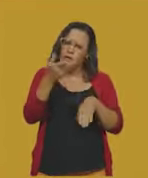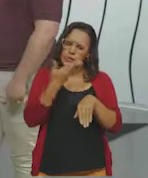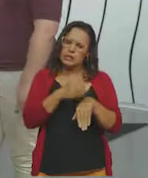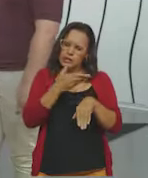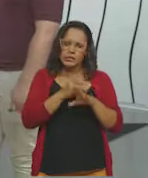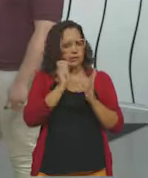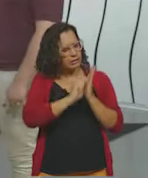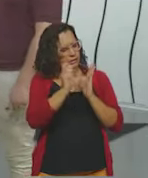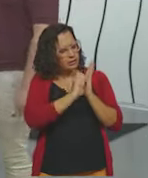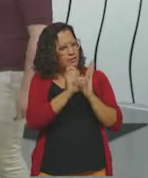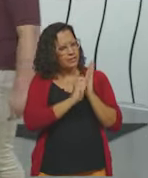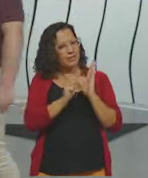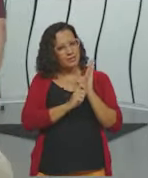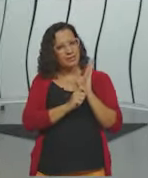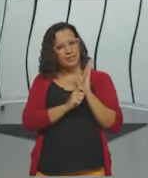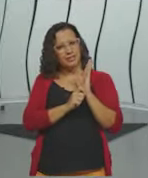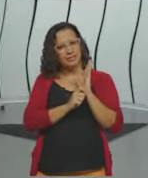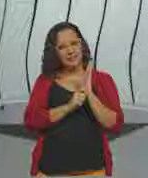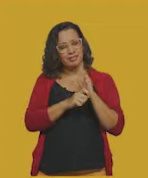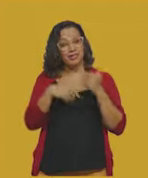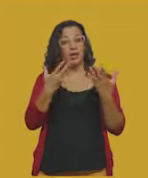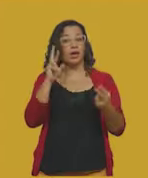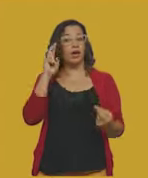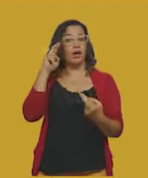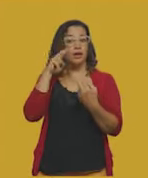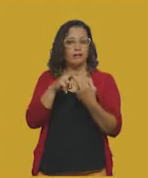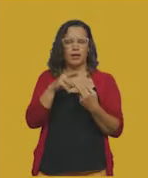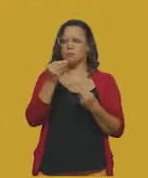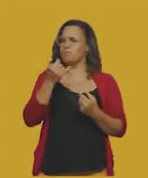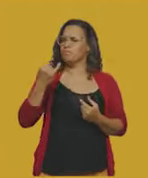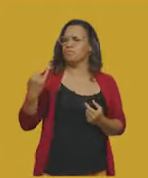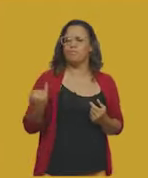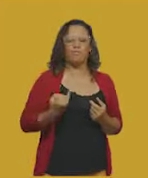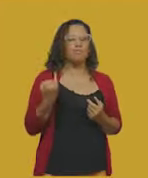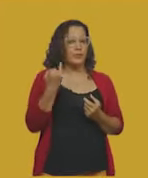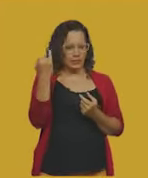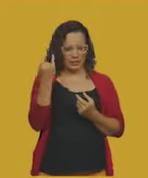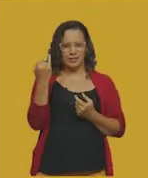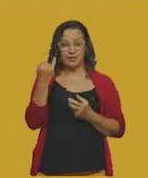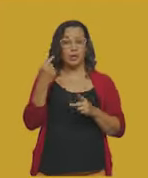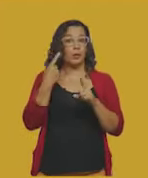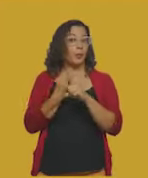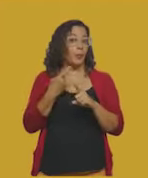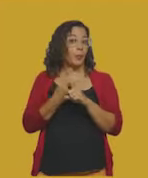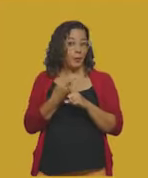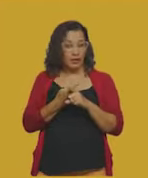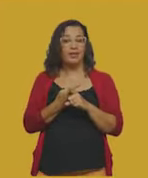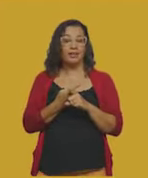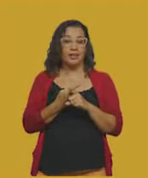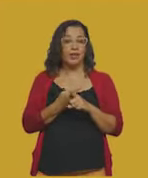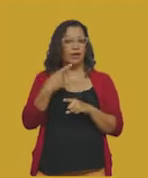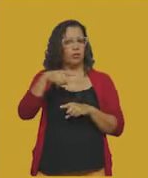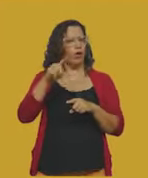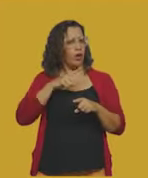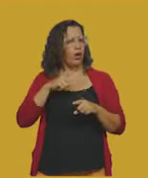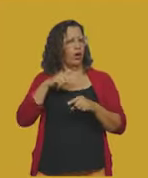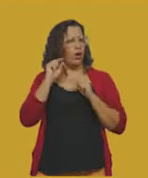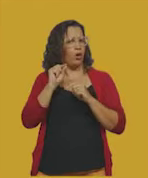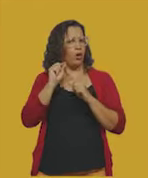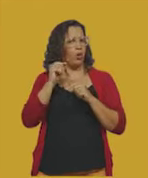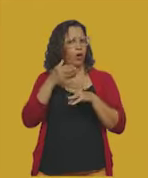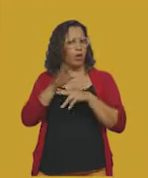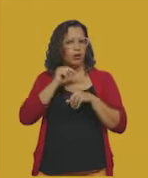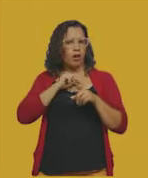a sua produção. Essa referência aqui é muito importante, porque é por meio dela que você vai ter acesso